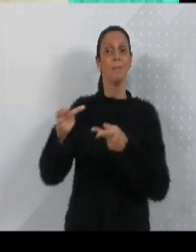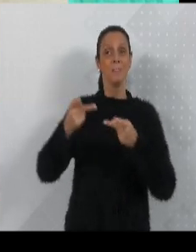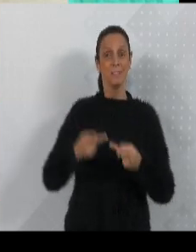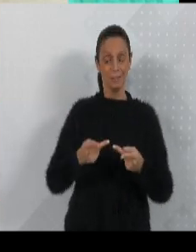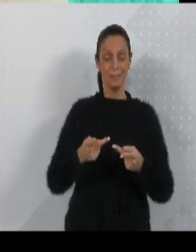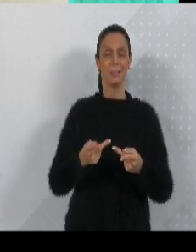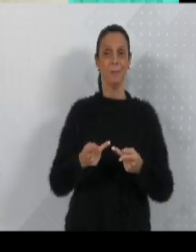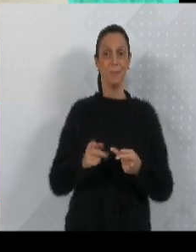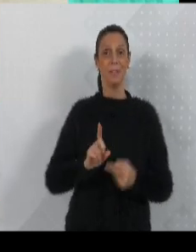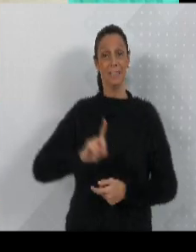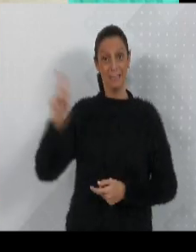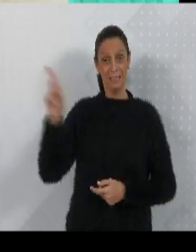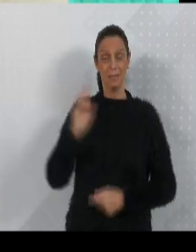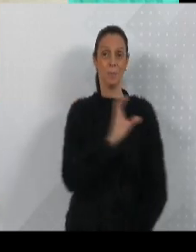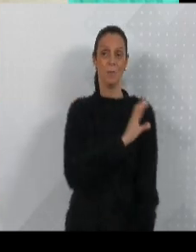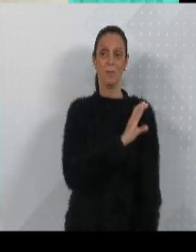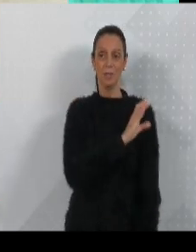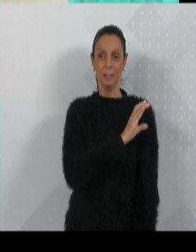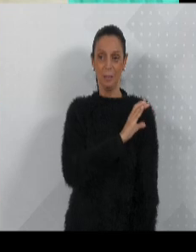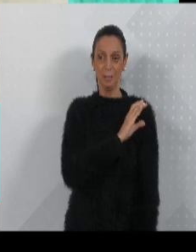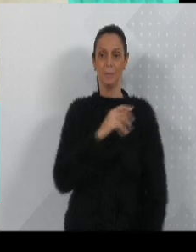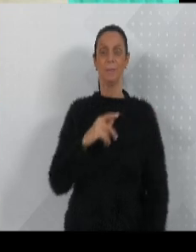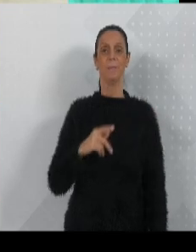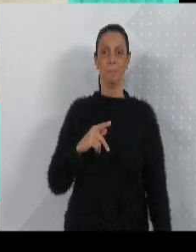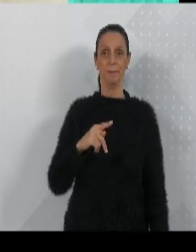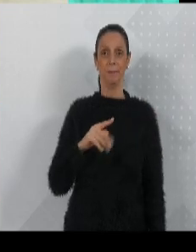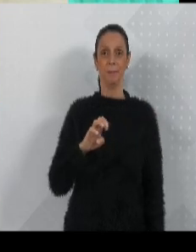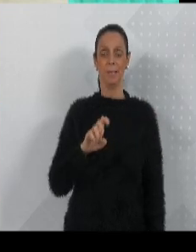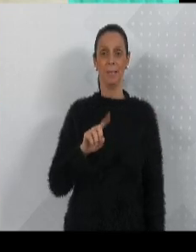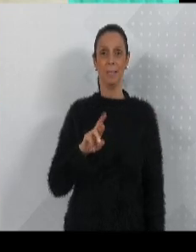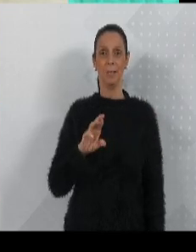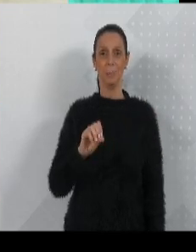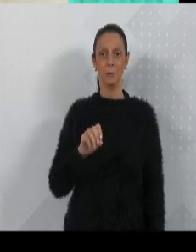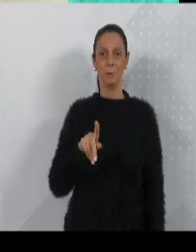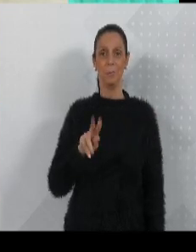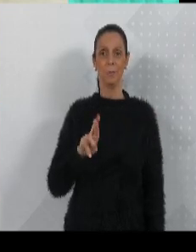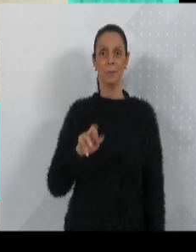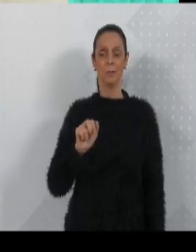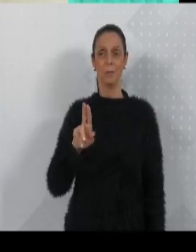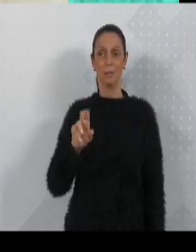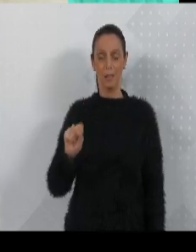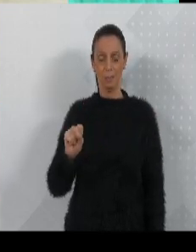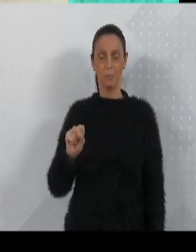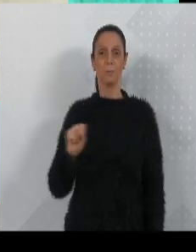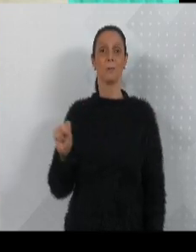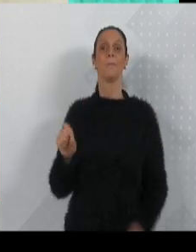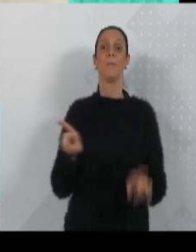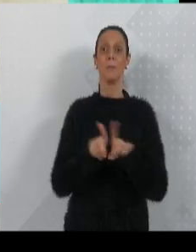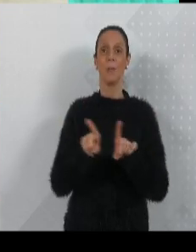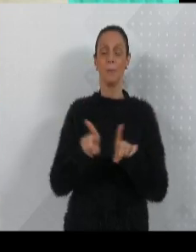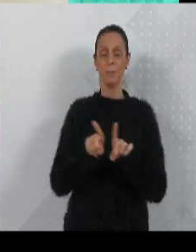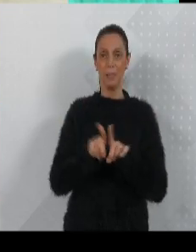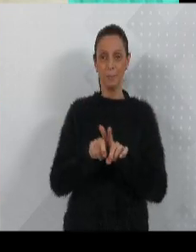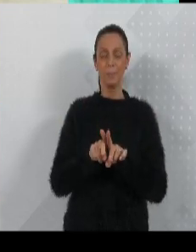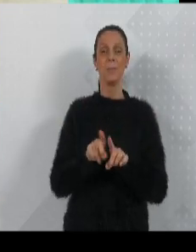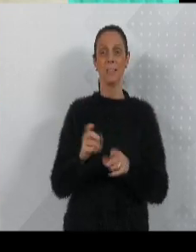CP do Kraus n fizemos uma pesquisa também do novo secretário que já saiu né o vereador